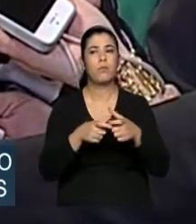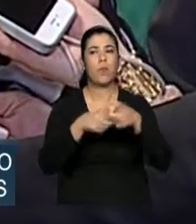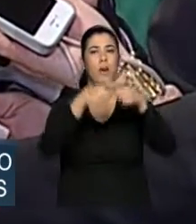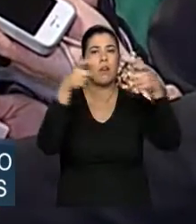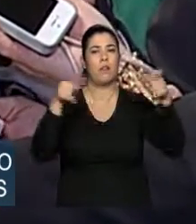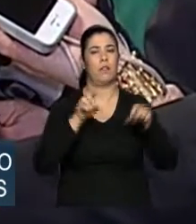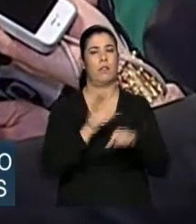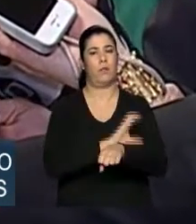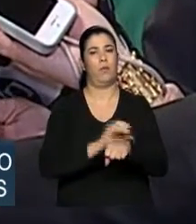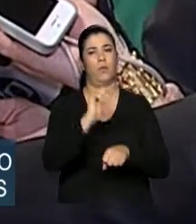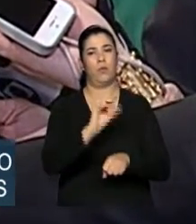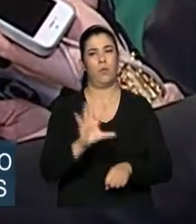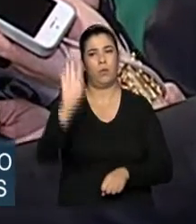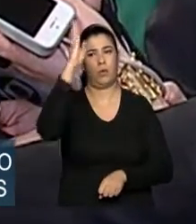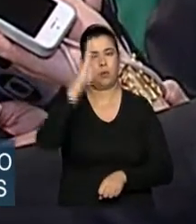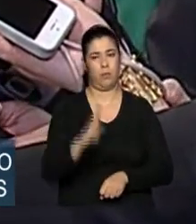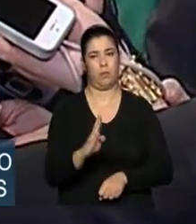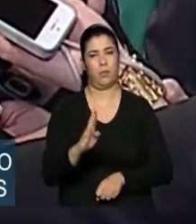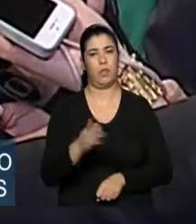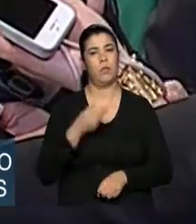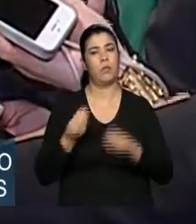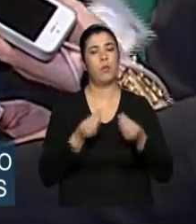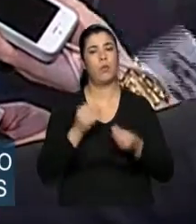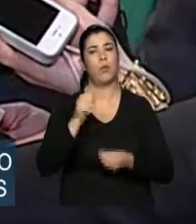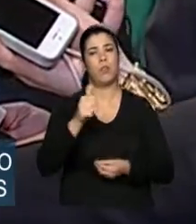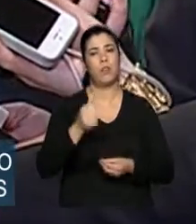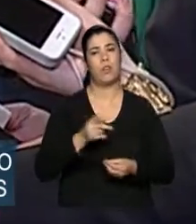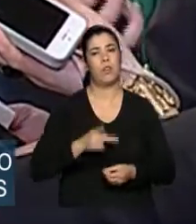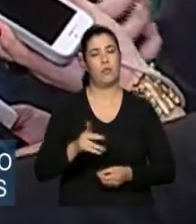Então precisamos ver qual vai ser a continuidade.